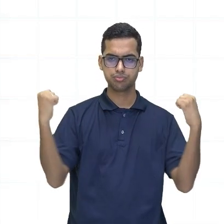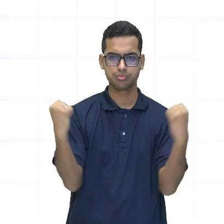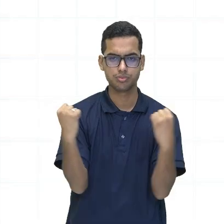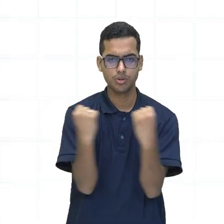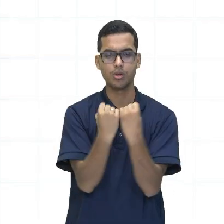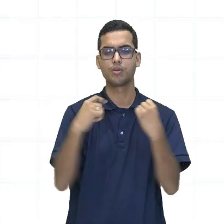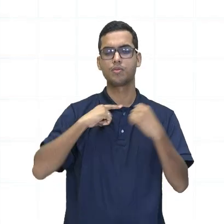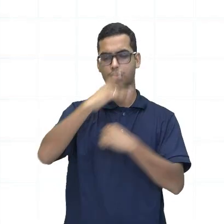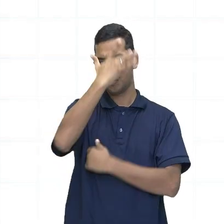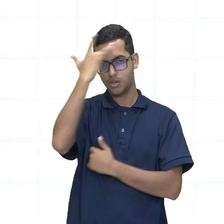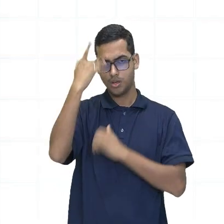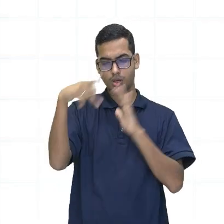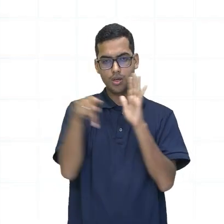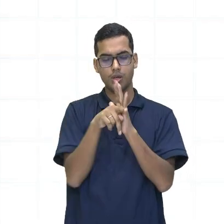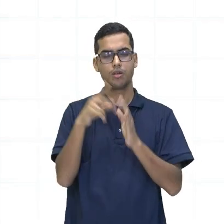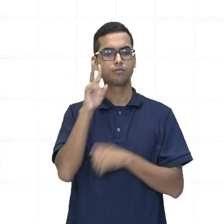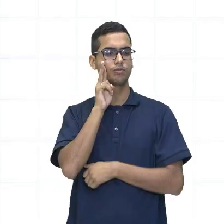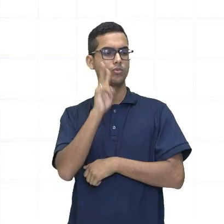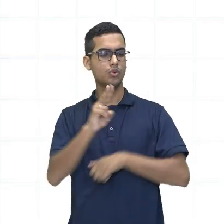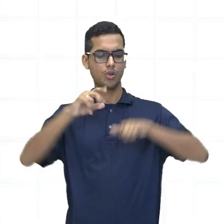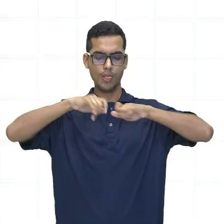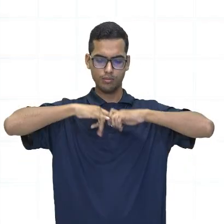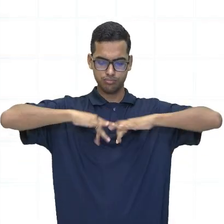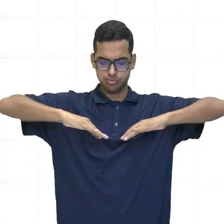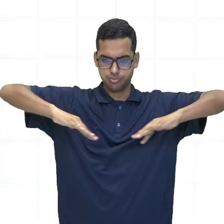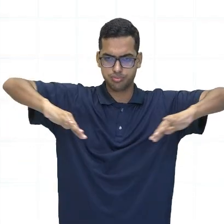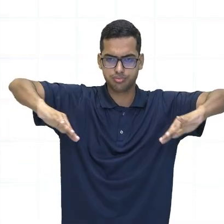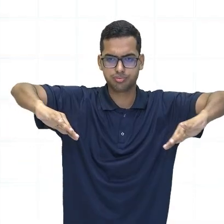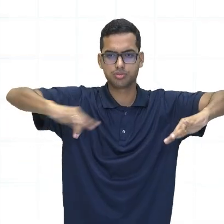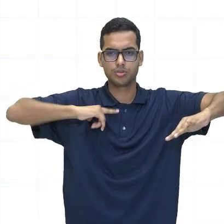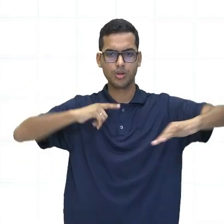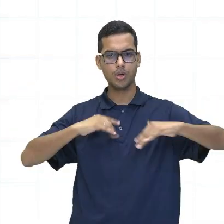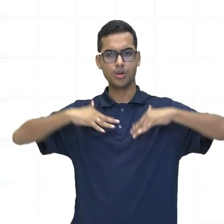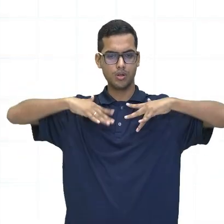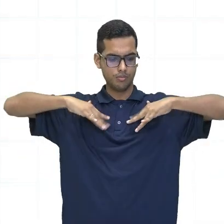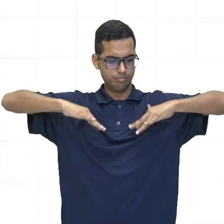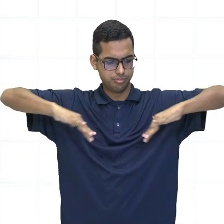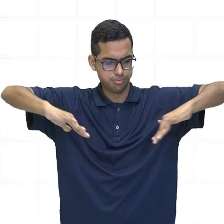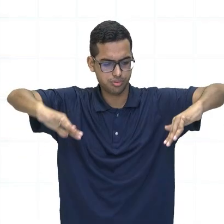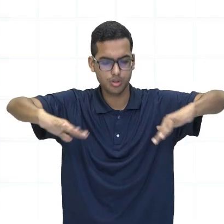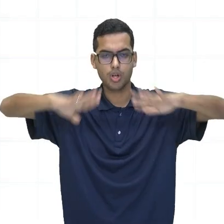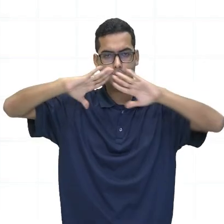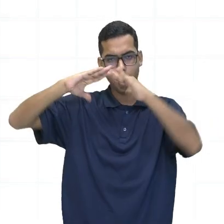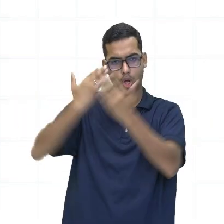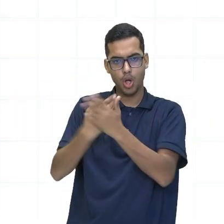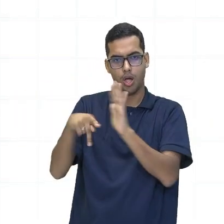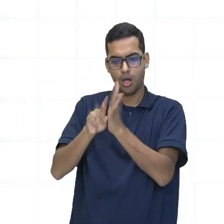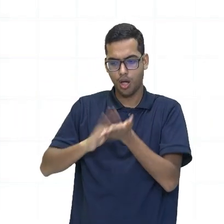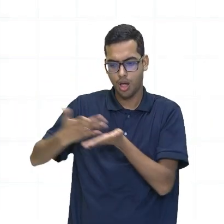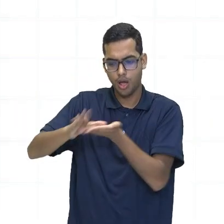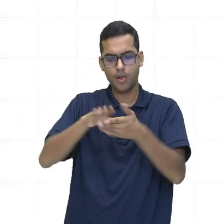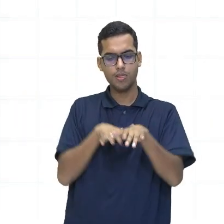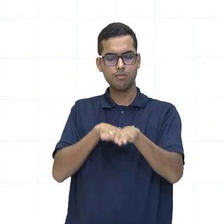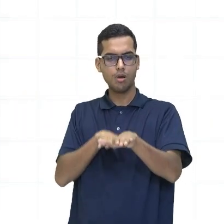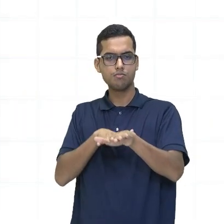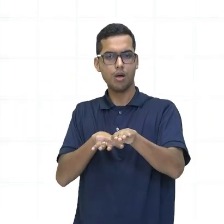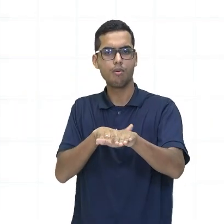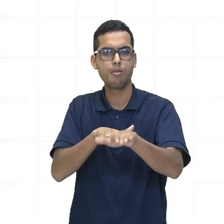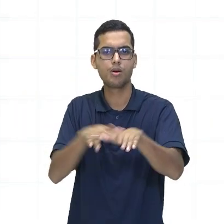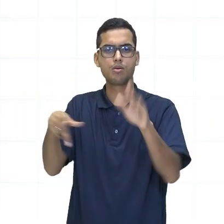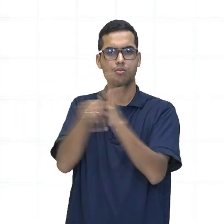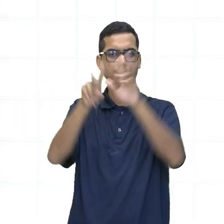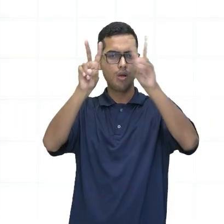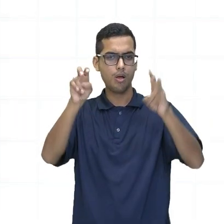fica assistindo nas arquibancadas e as escolas de samba, com suas alegorias e os seus temas, desfilam. E vamos falar agora